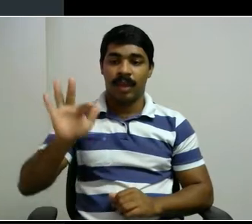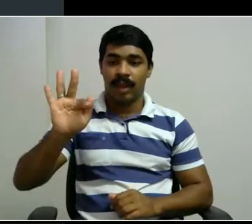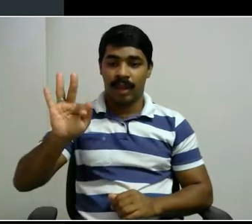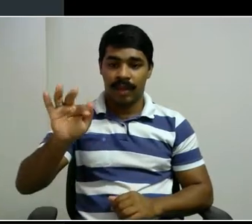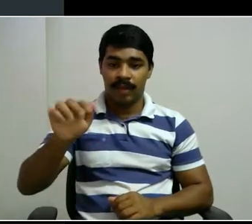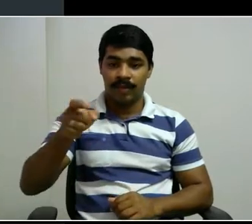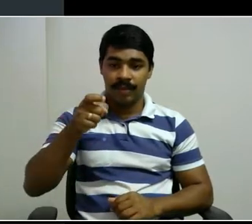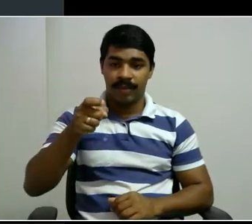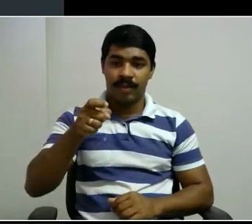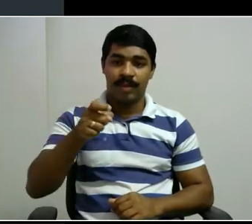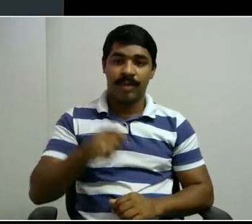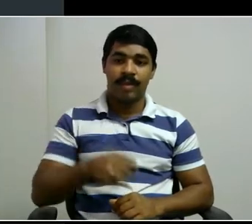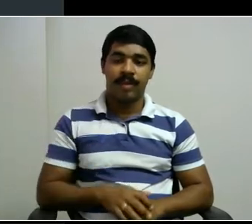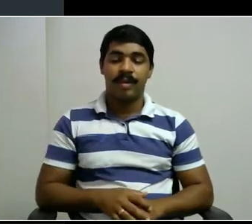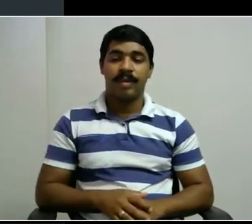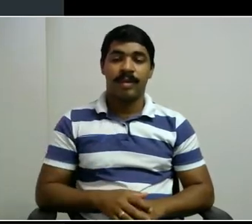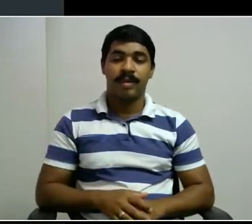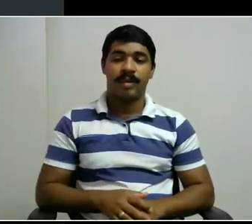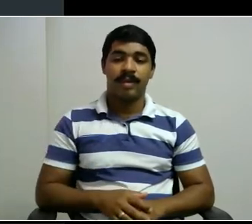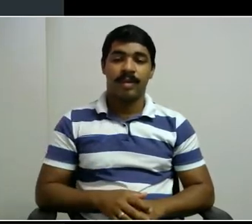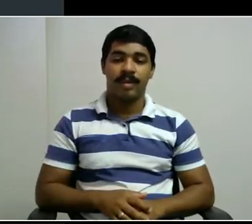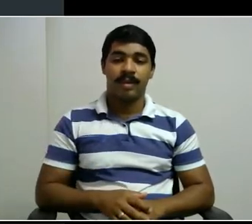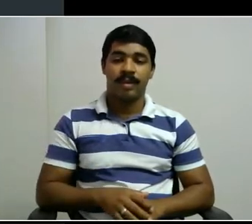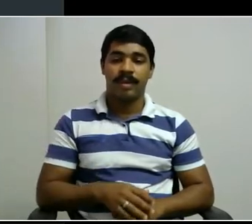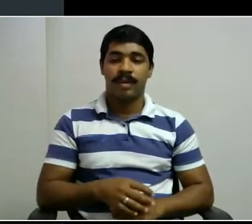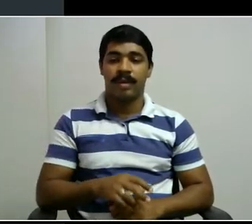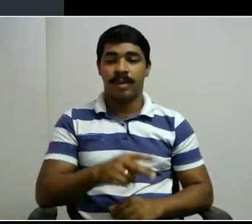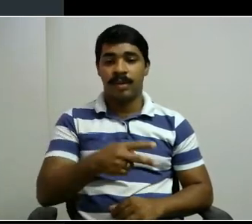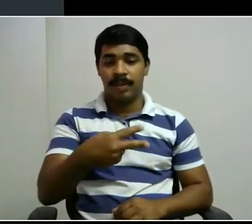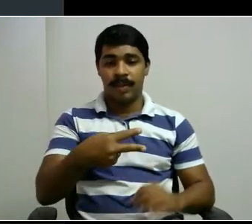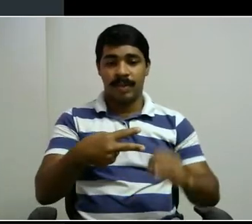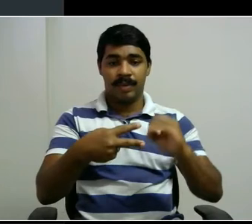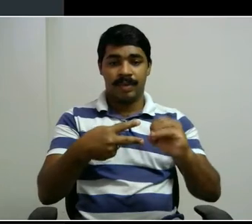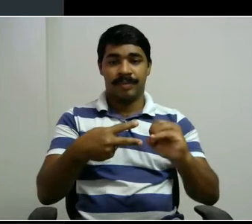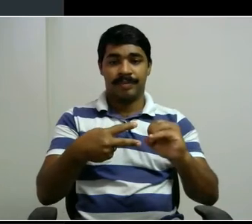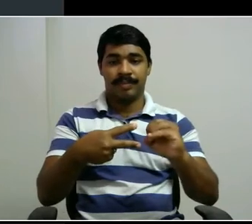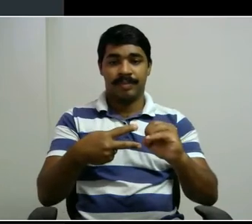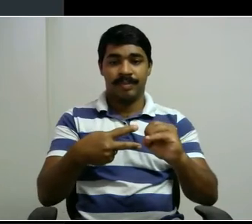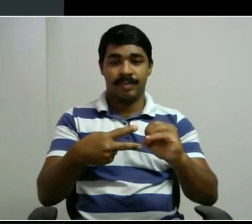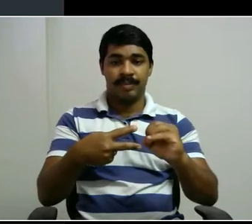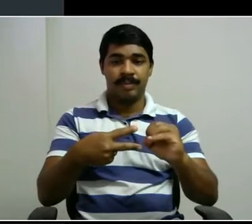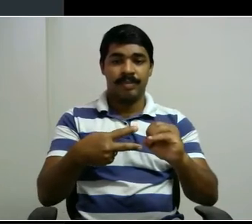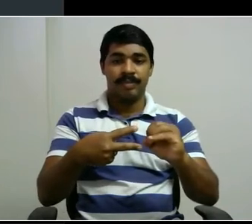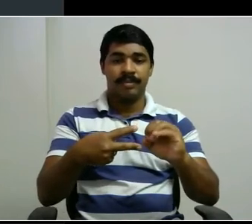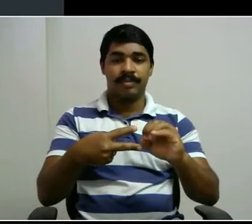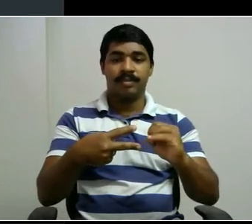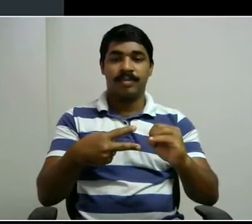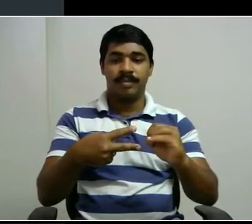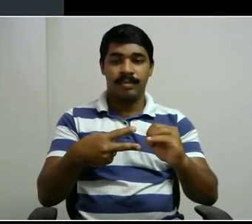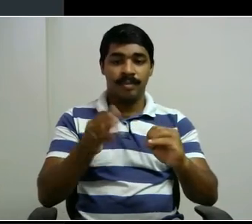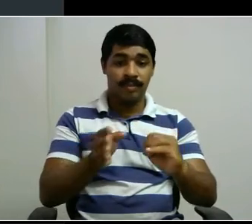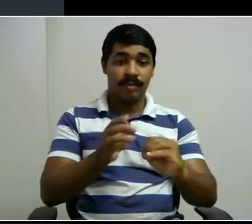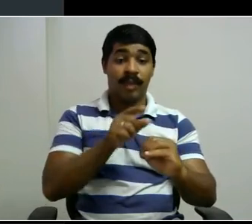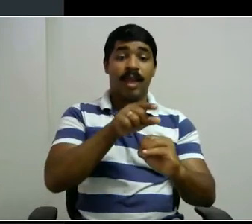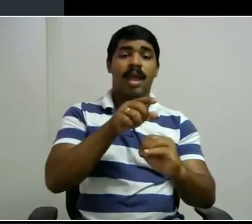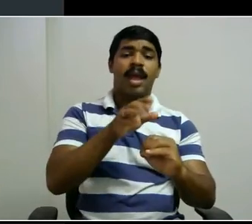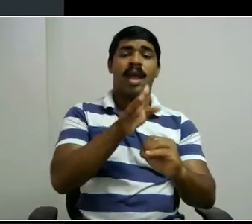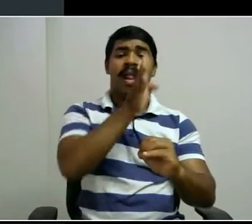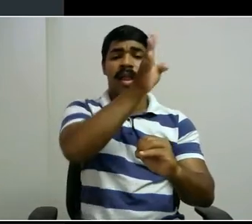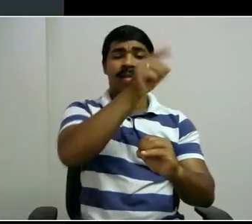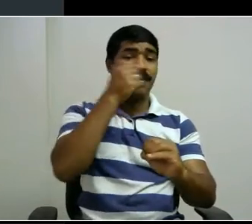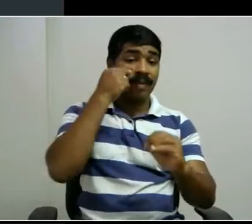é menor que zero quando, né? Quando é que o sinal de menos apareceu? Ele apareceu do menos 2 para trás. Ou seja,